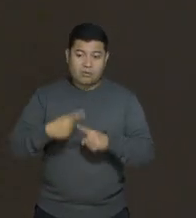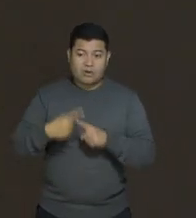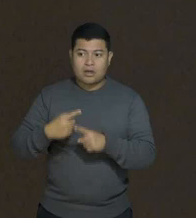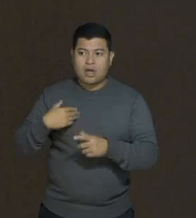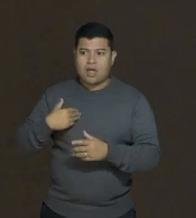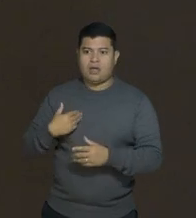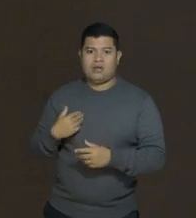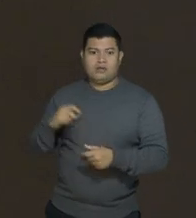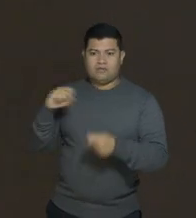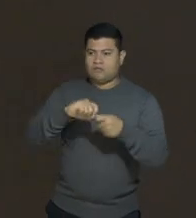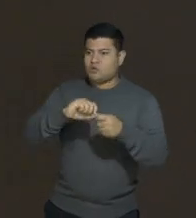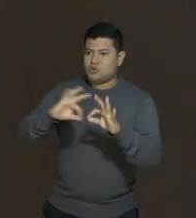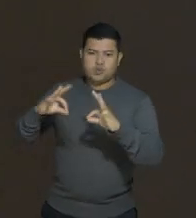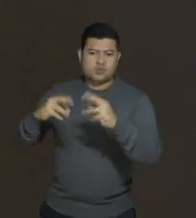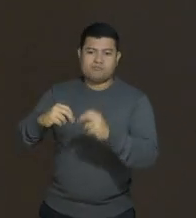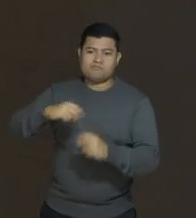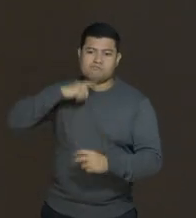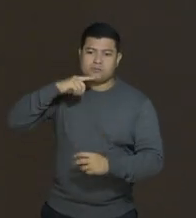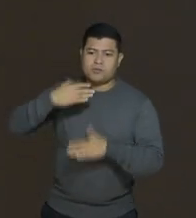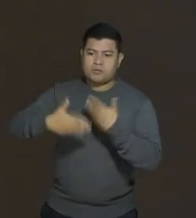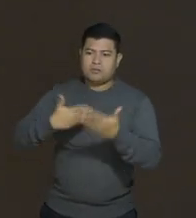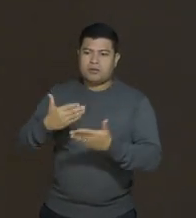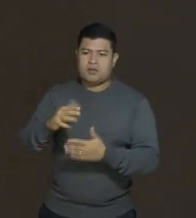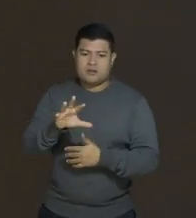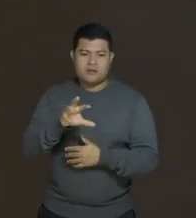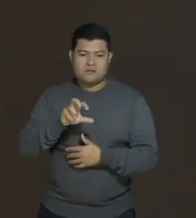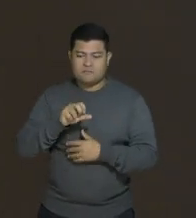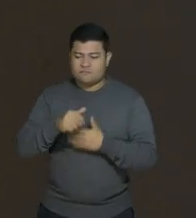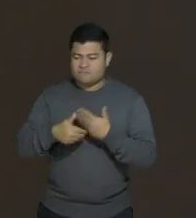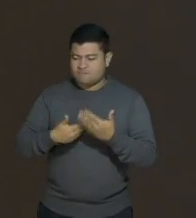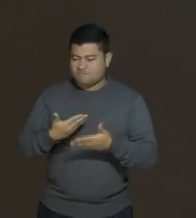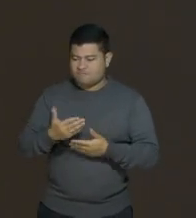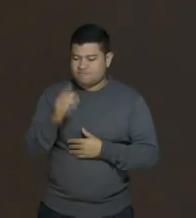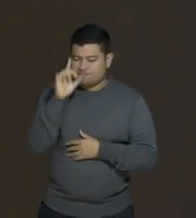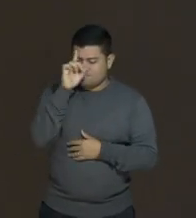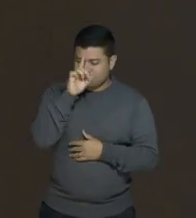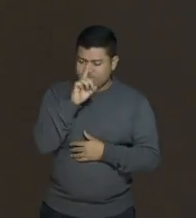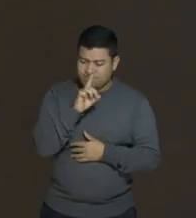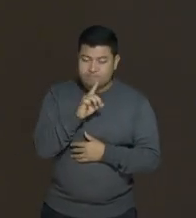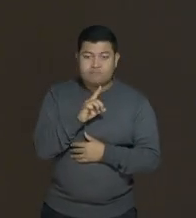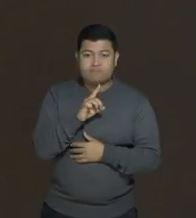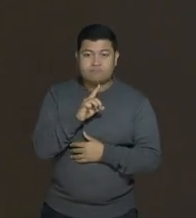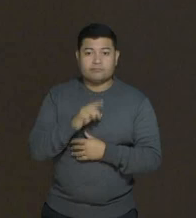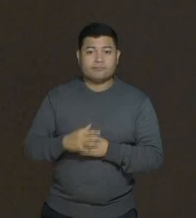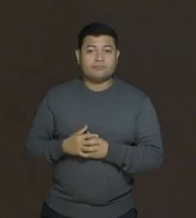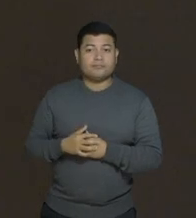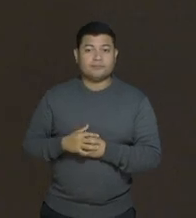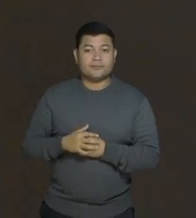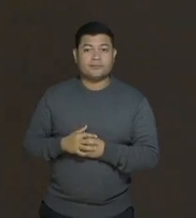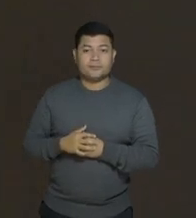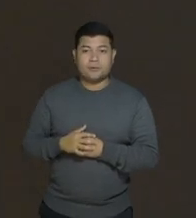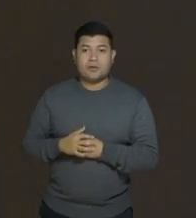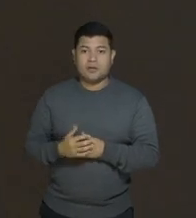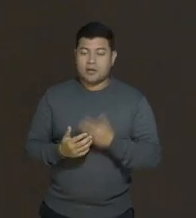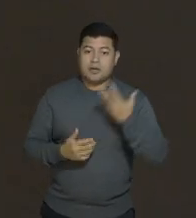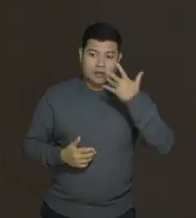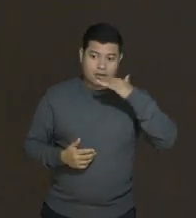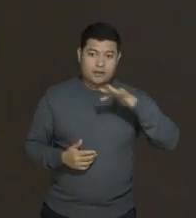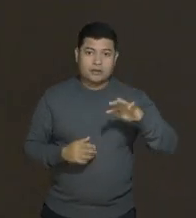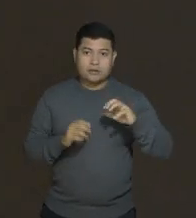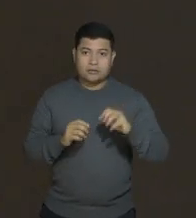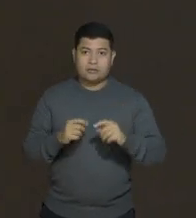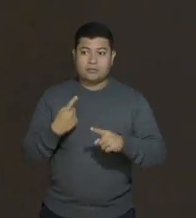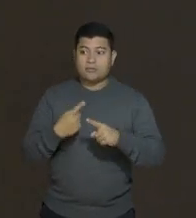quadro depressivo, que é secundário ao TDAH. Então, e tem crianças que fazem também, porque a autoestima